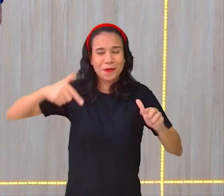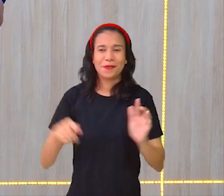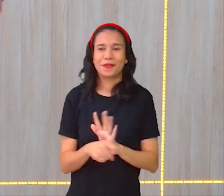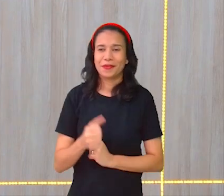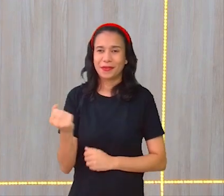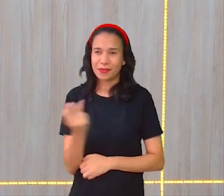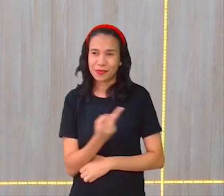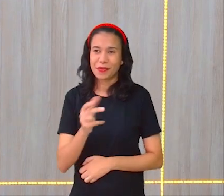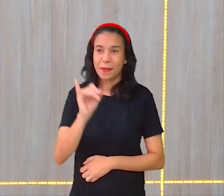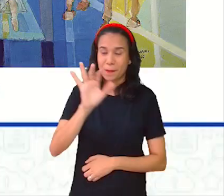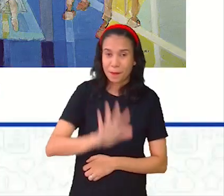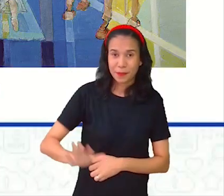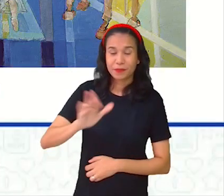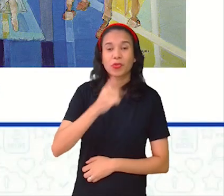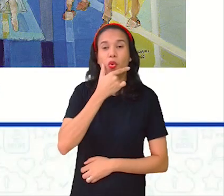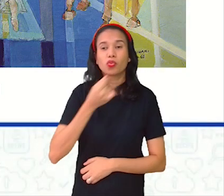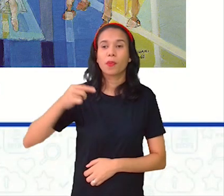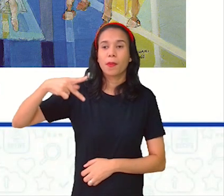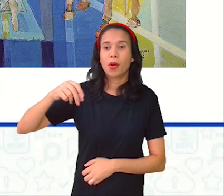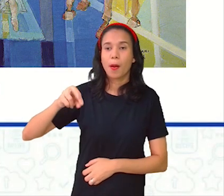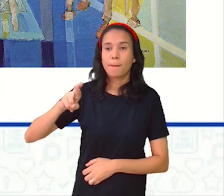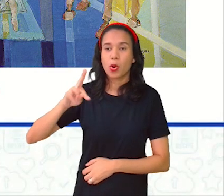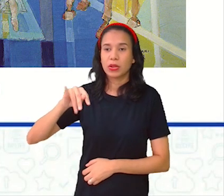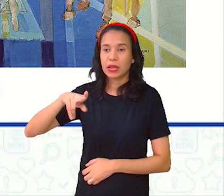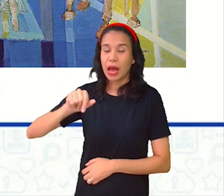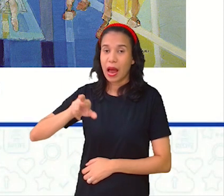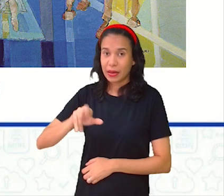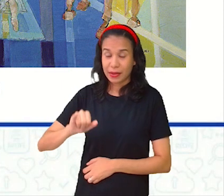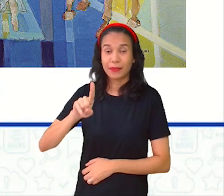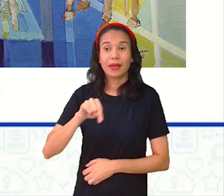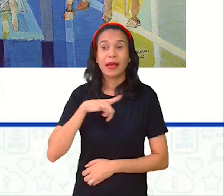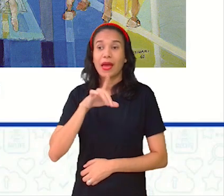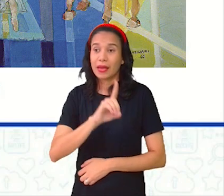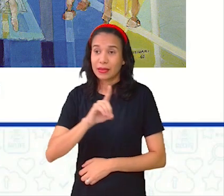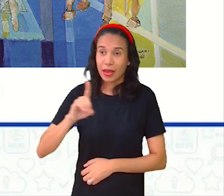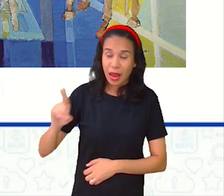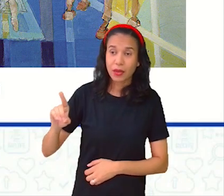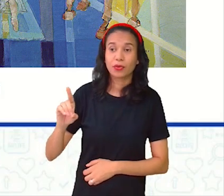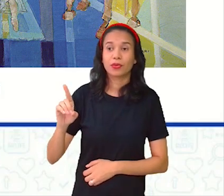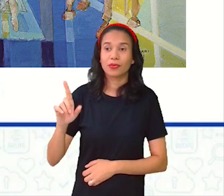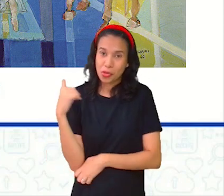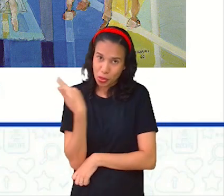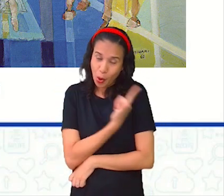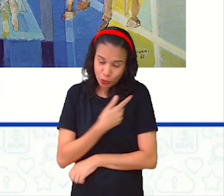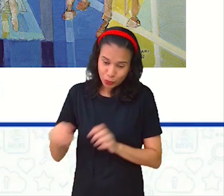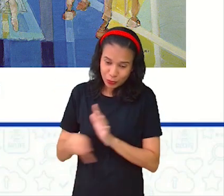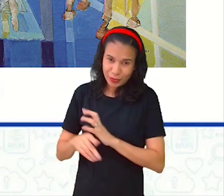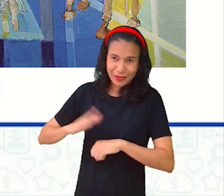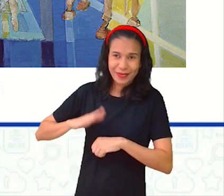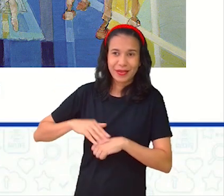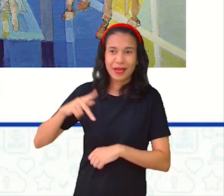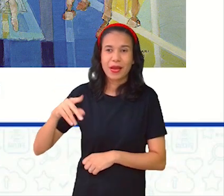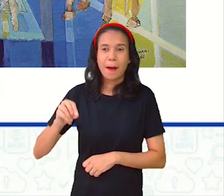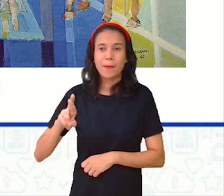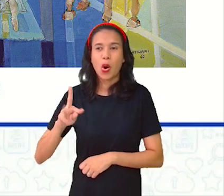2 imagens aí do Portinari, né? Uma da direita do Portinari, o nosso Portinari,